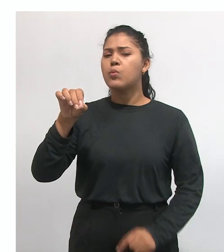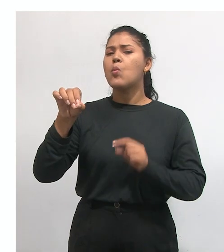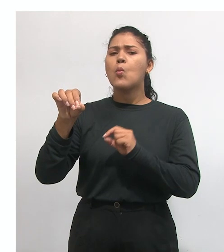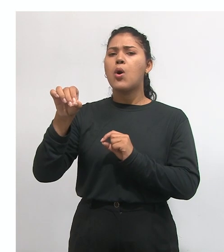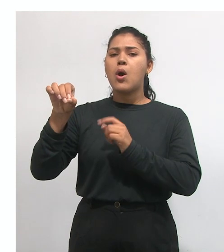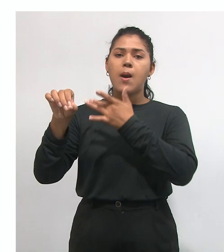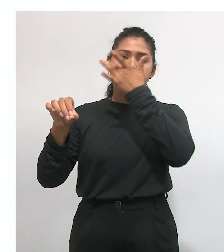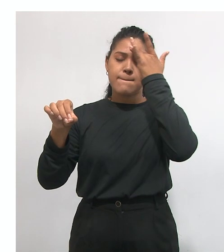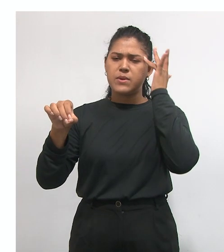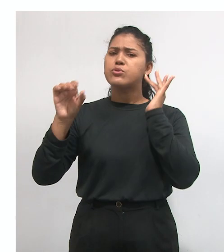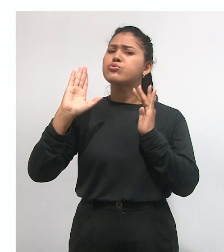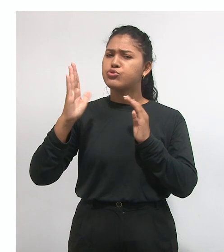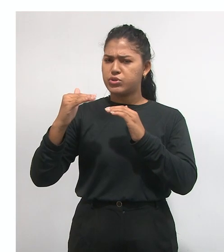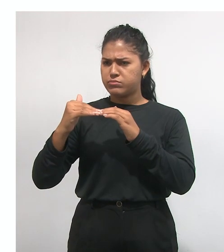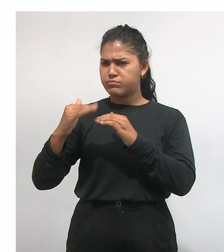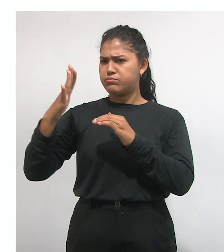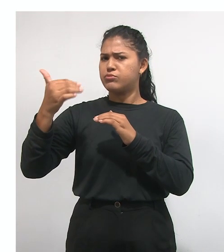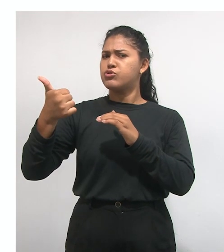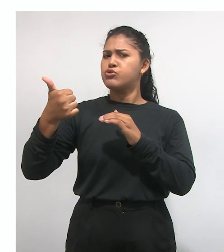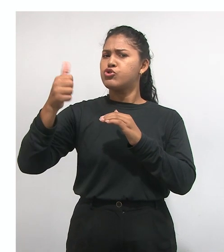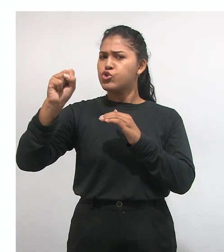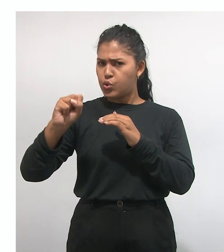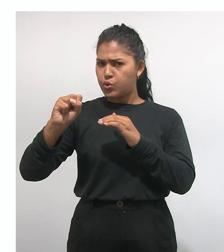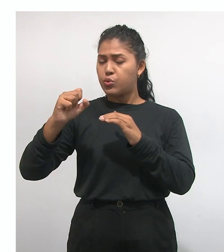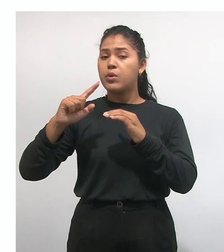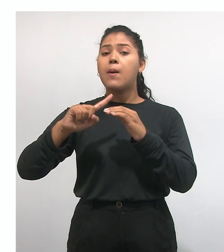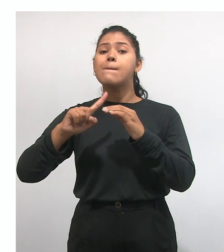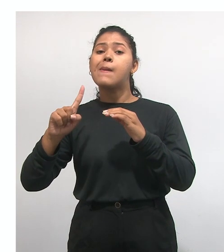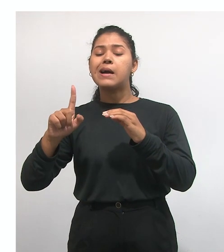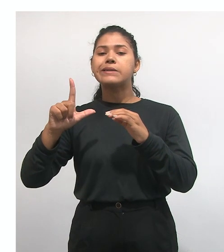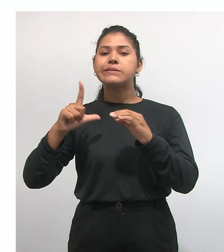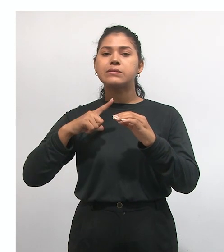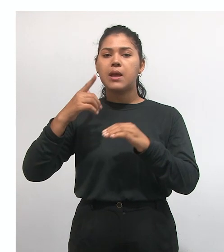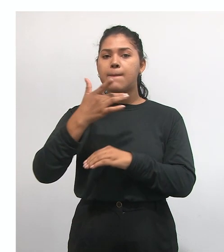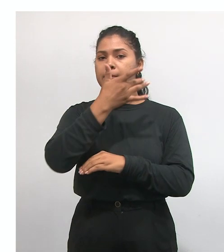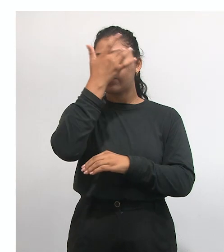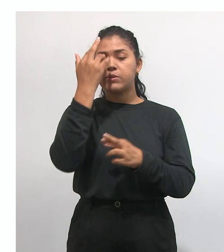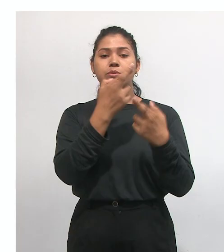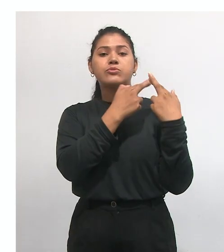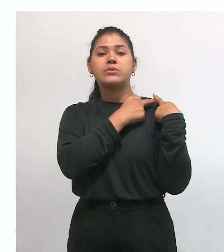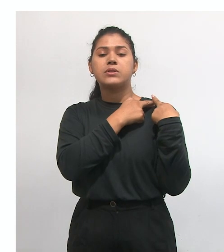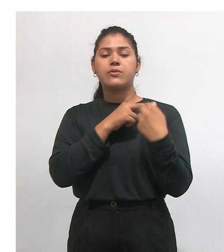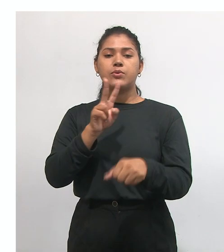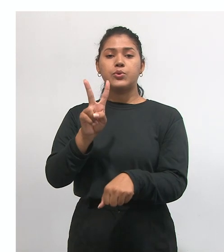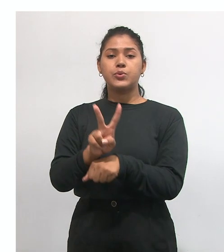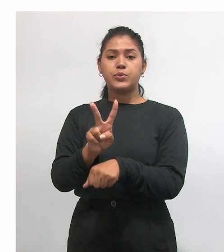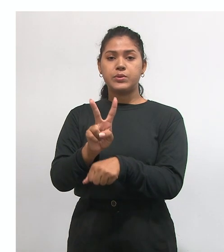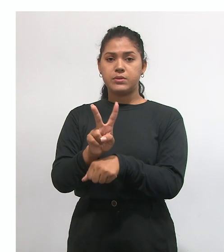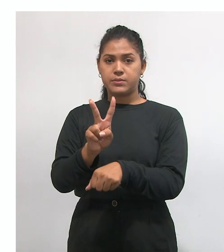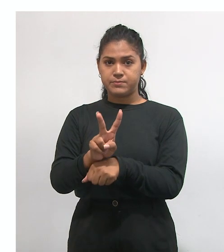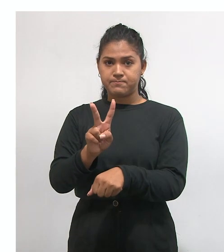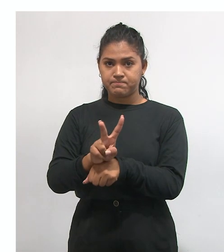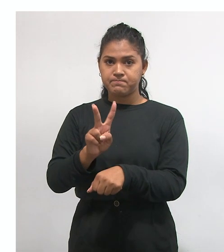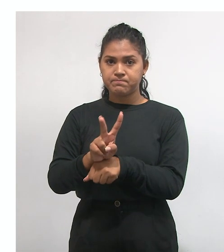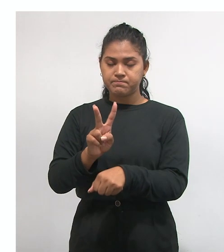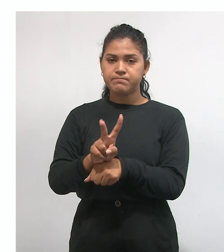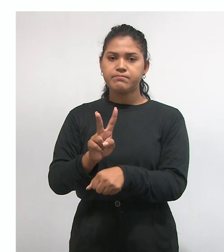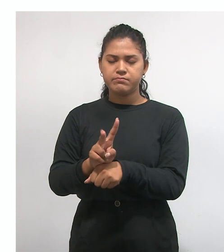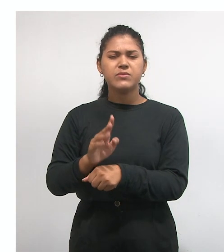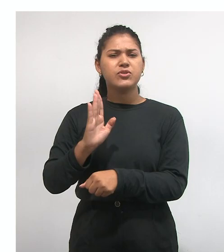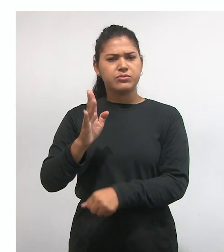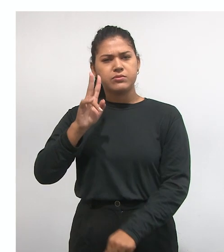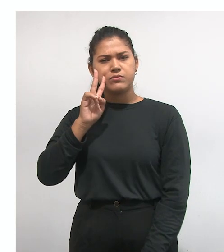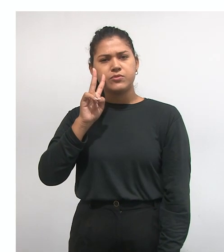curatela, né? Maiores de 18. Então, tutela para menor de 18 e curatela para maior de 18. Aqui a gente